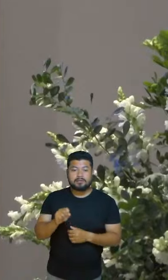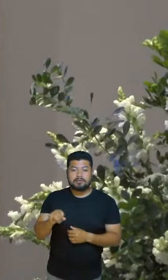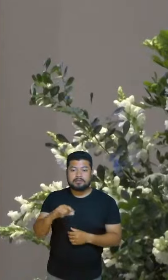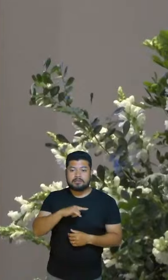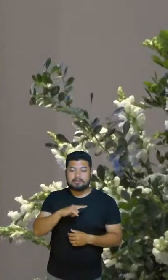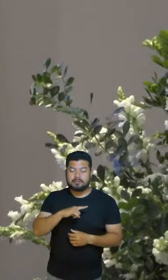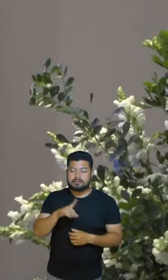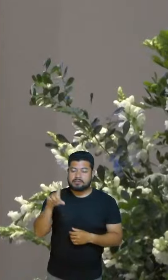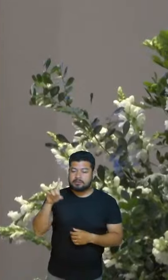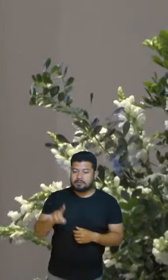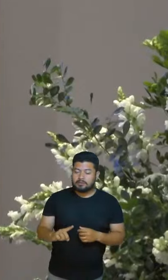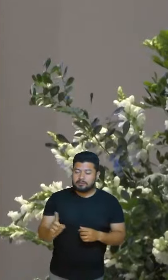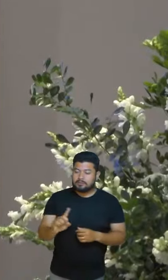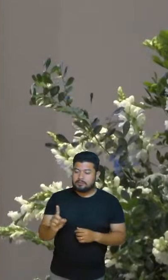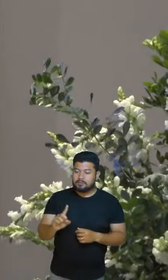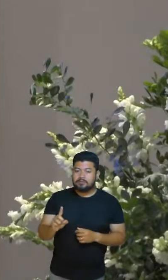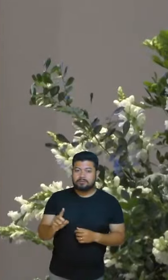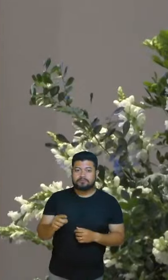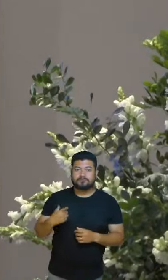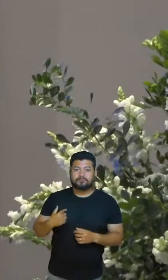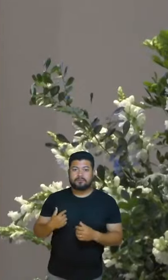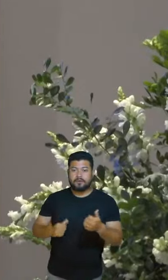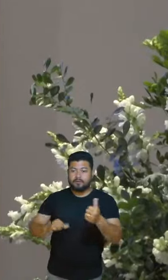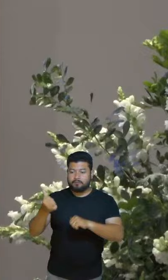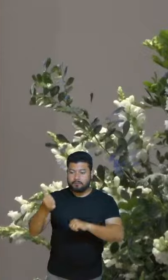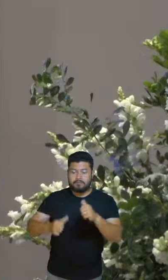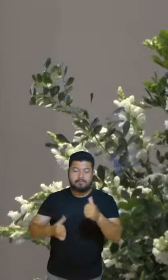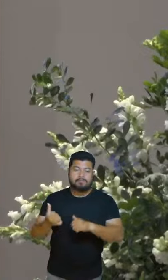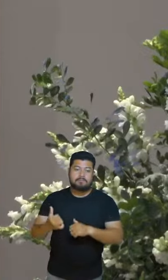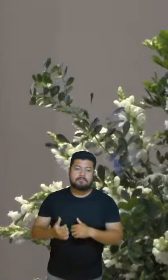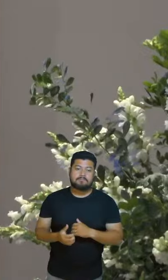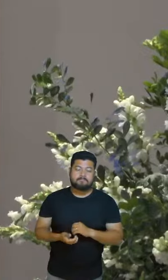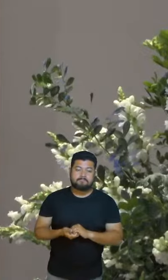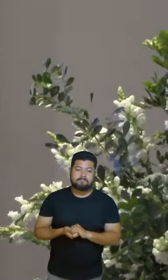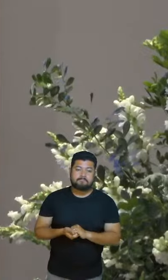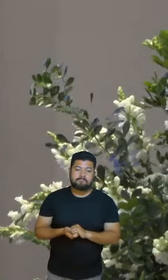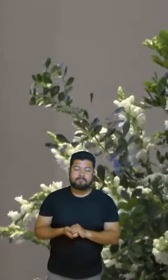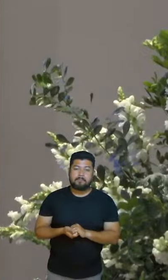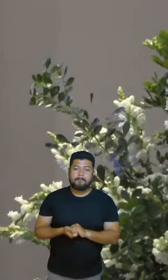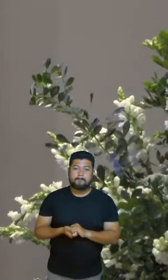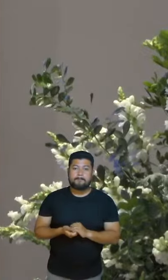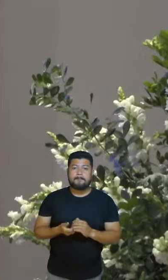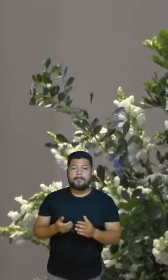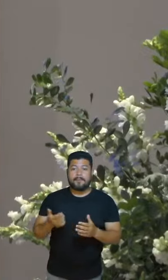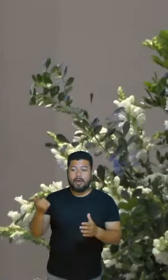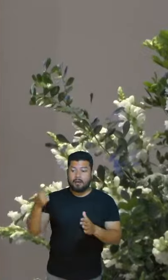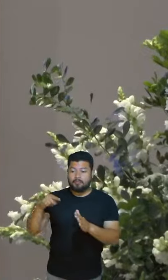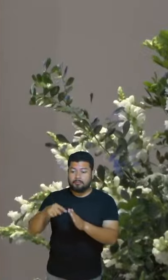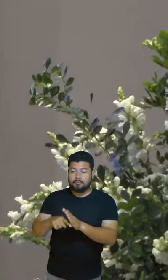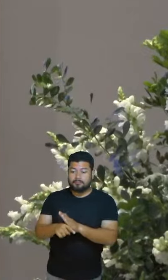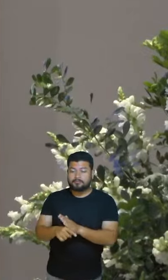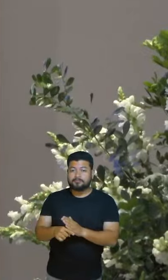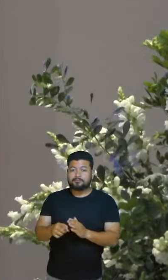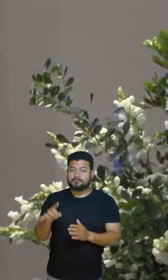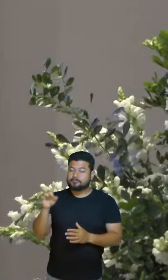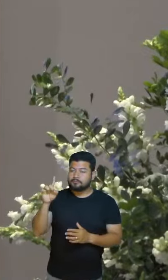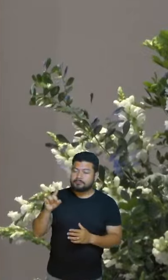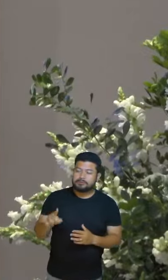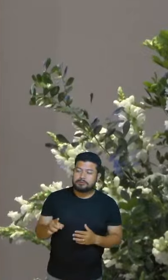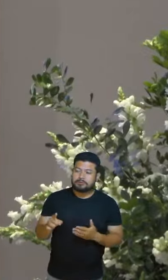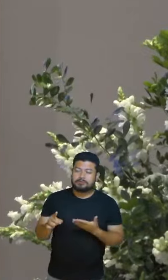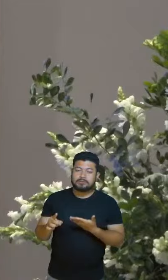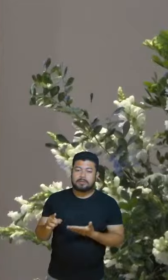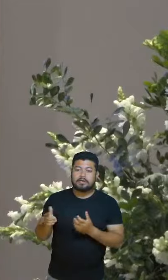ou não bem e ingressando um pouquinho mais nessa Então nesse direito